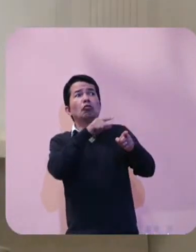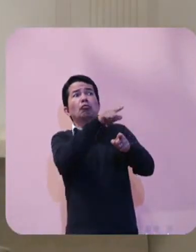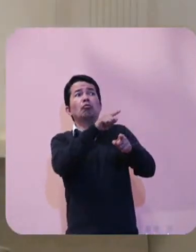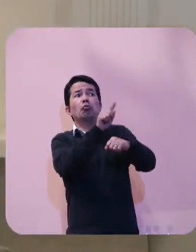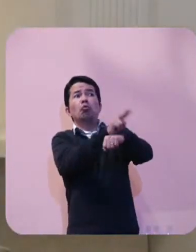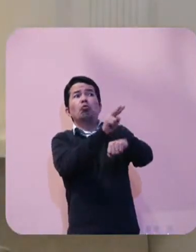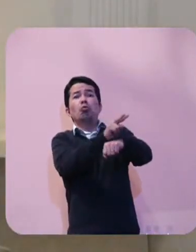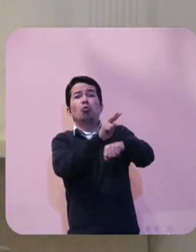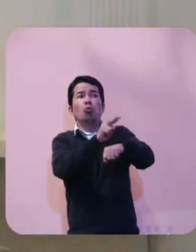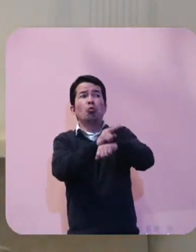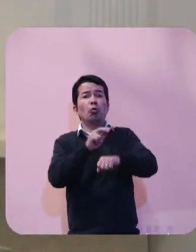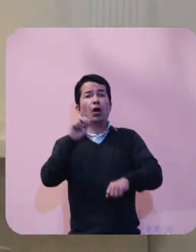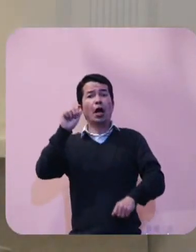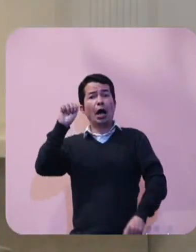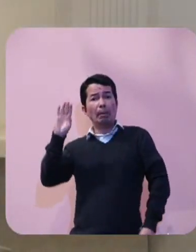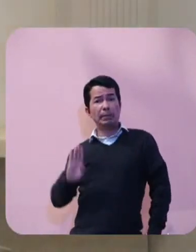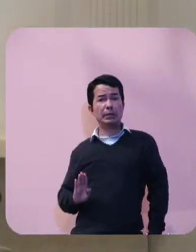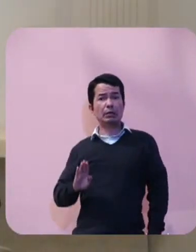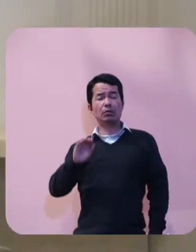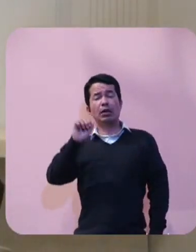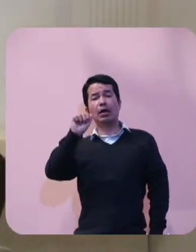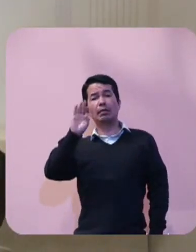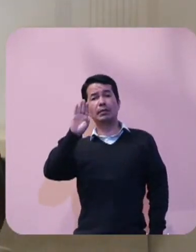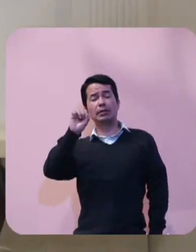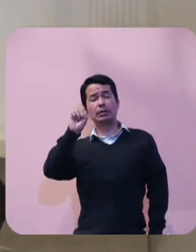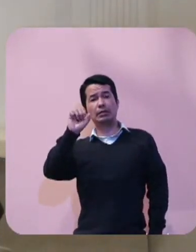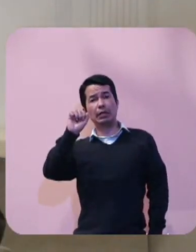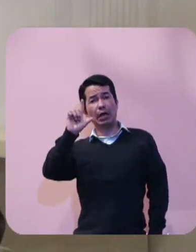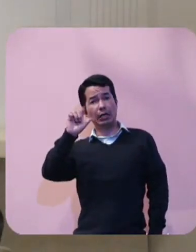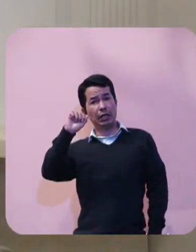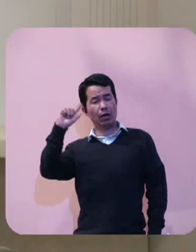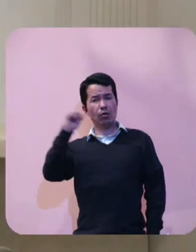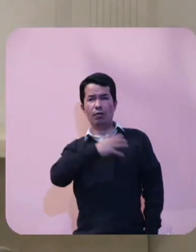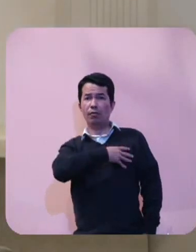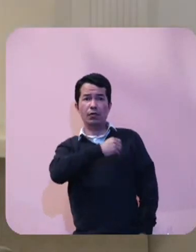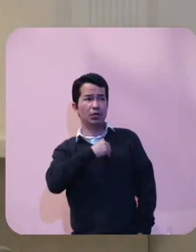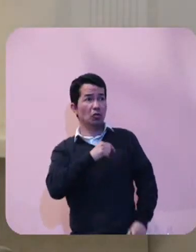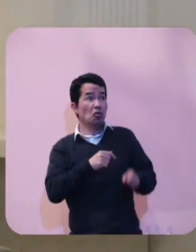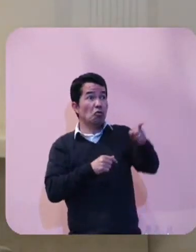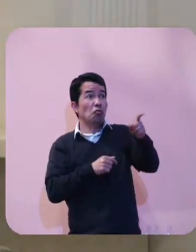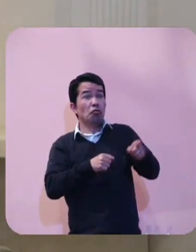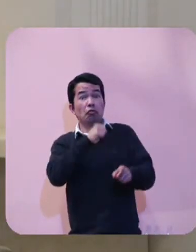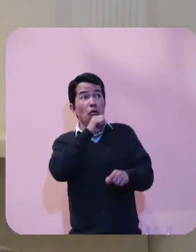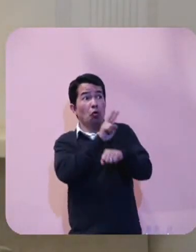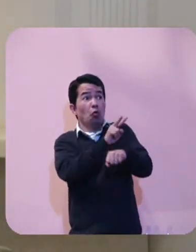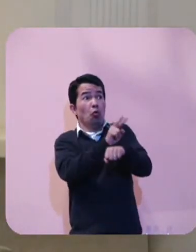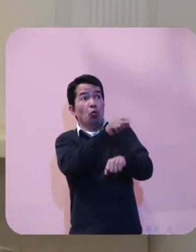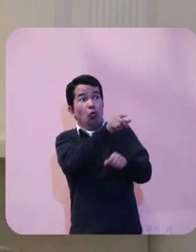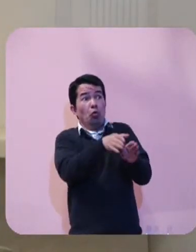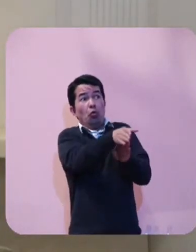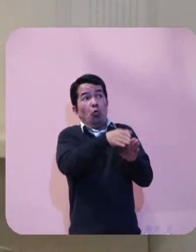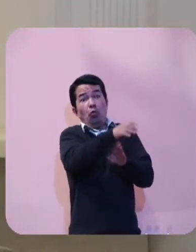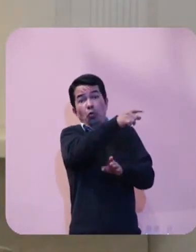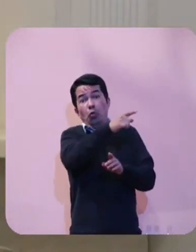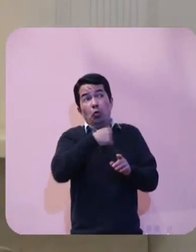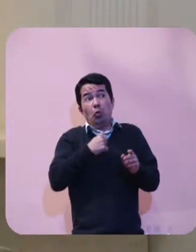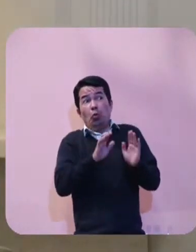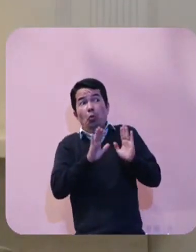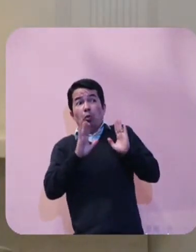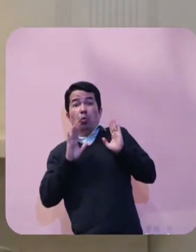ninguém mais. O filho precisa de um pai que seja capaz de perceber o